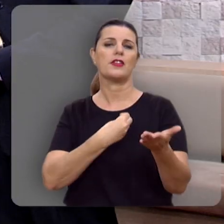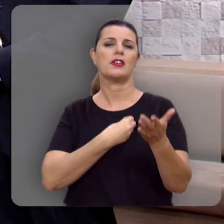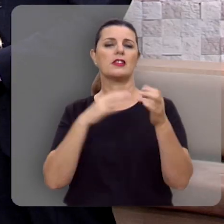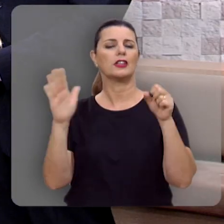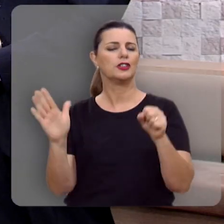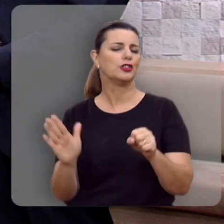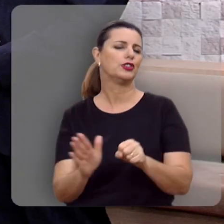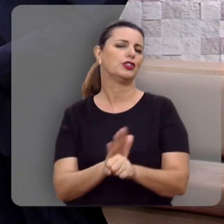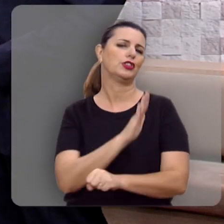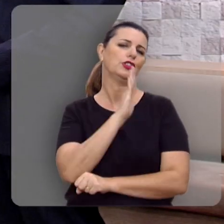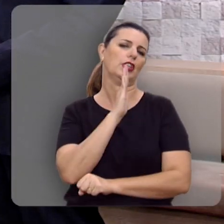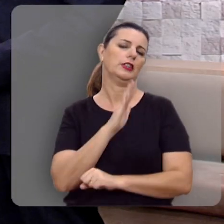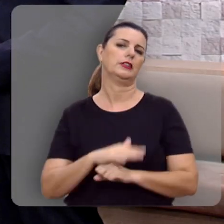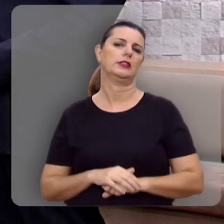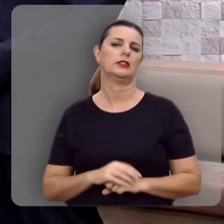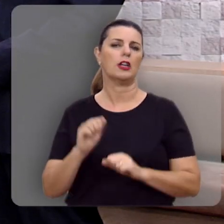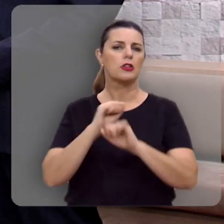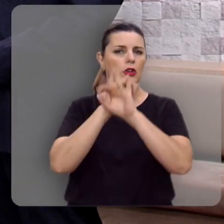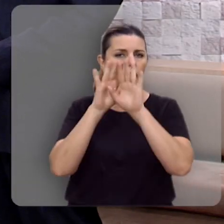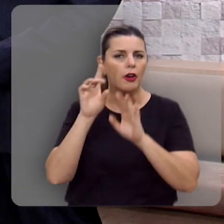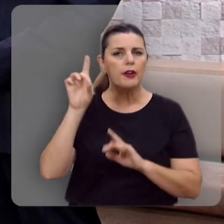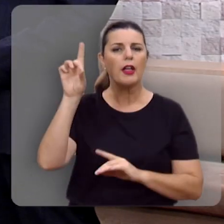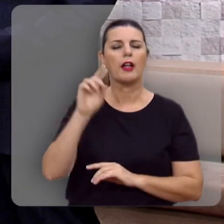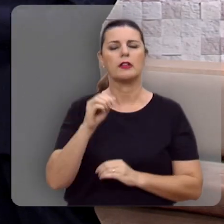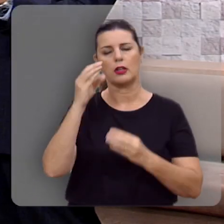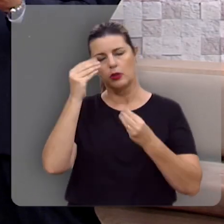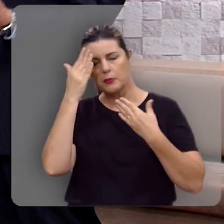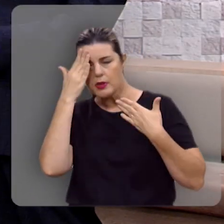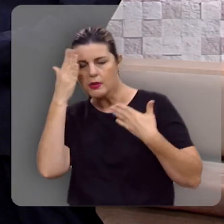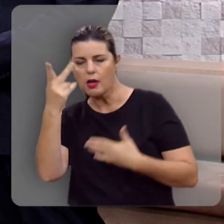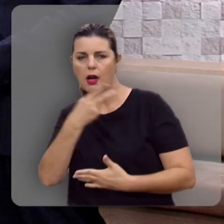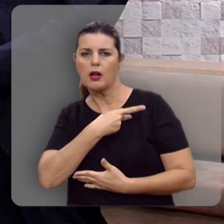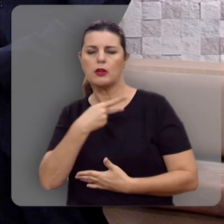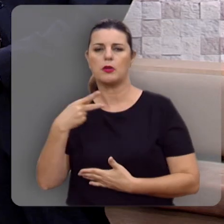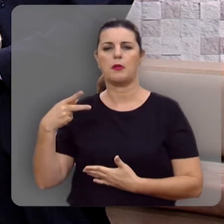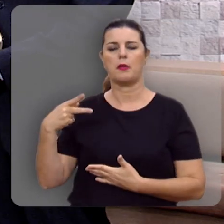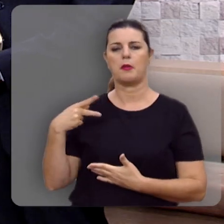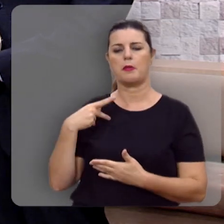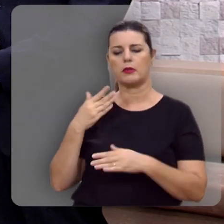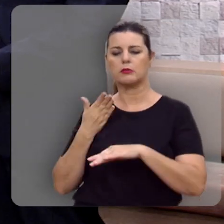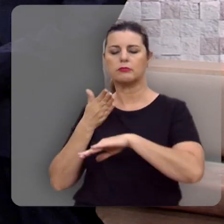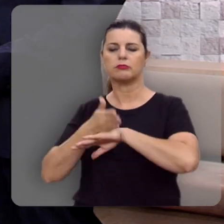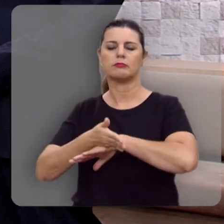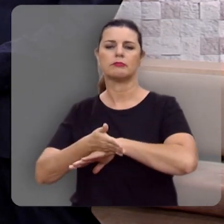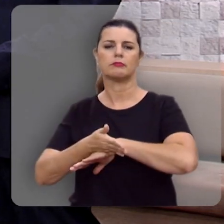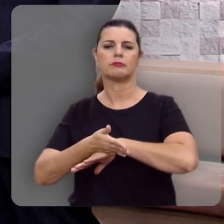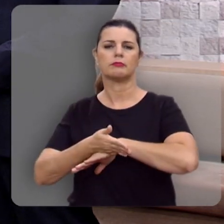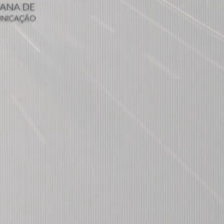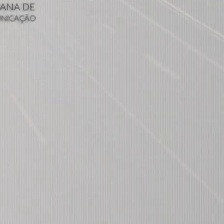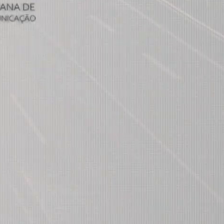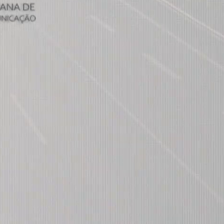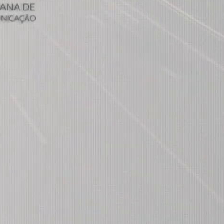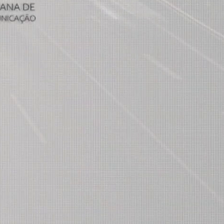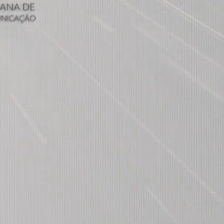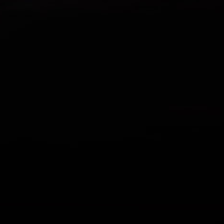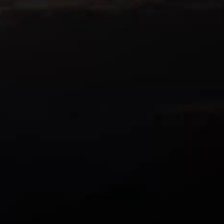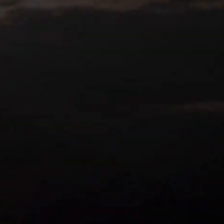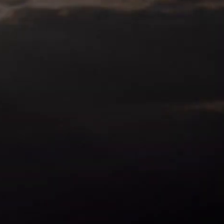vida plena em abundância. Glória a Deus, glória a Deus. Obrigado, pastor, pela sua participação. Eu que agradeço, reverendo Hernandes.